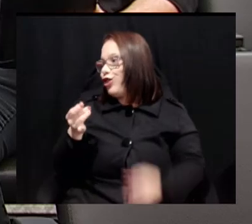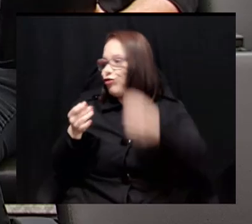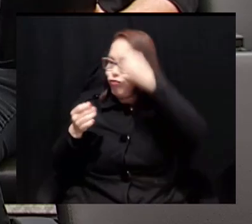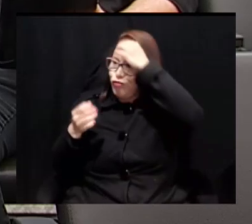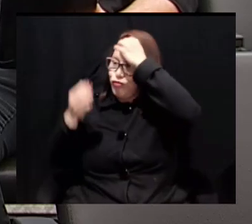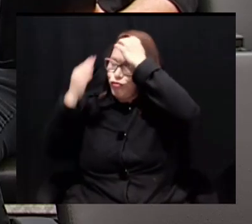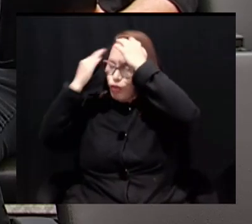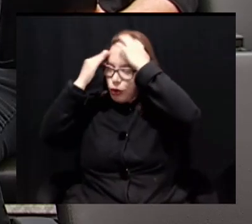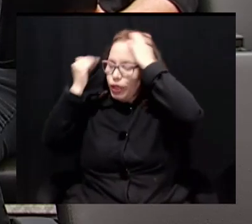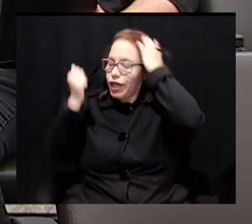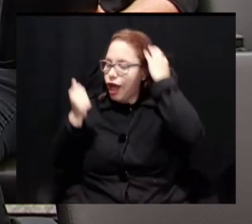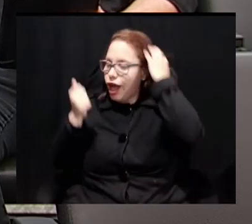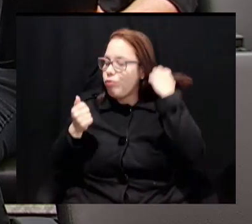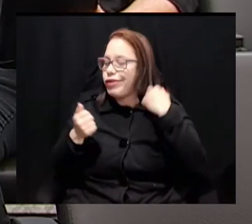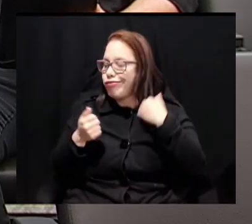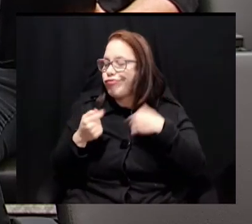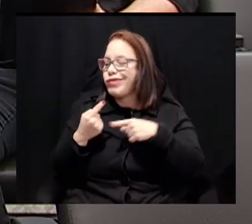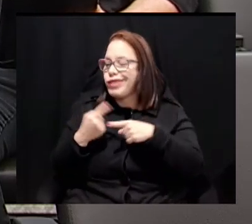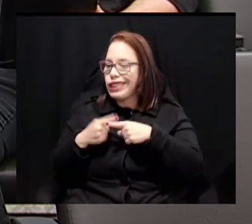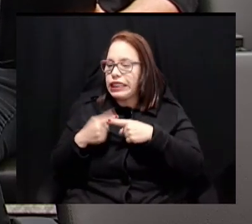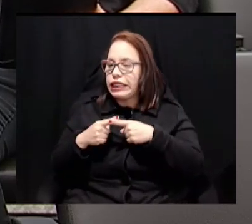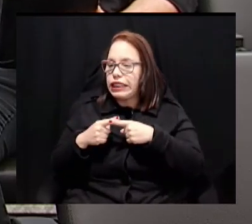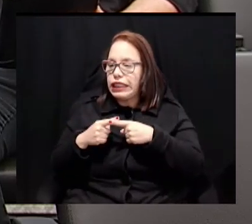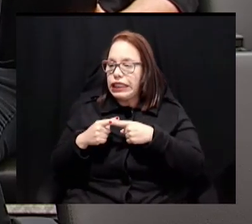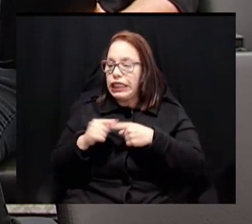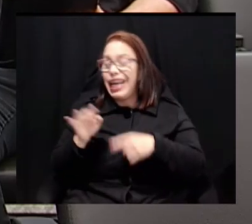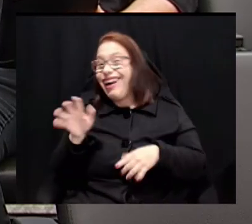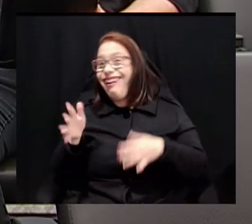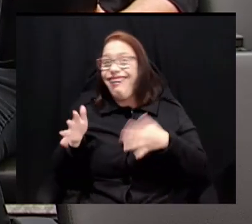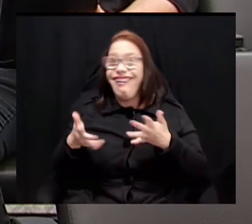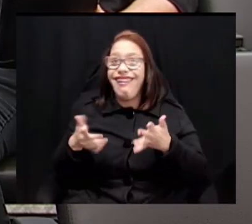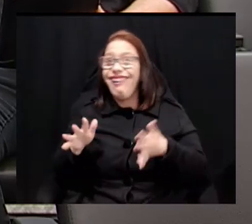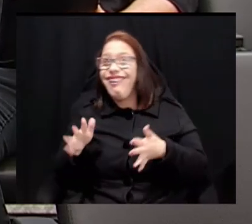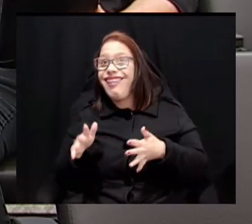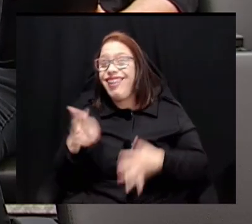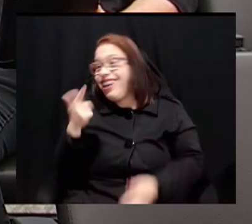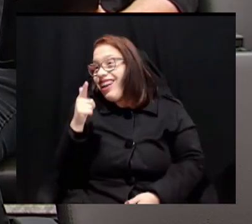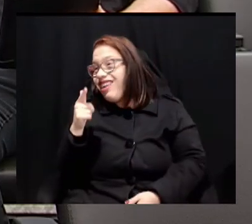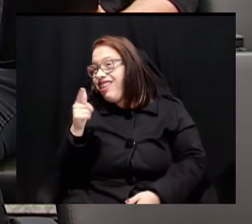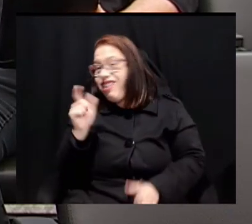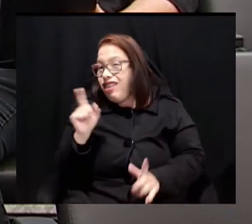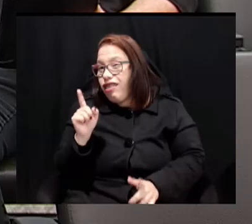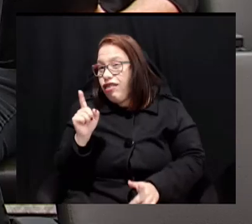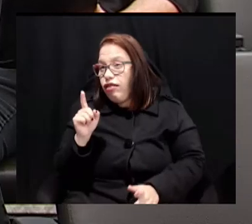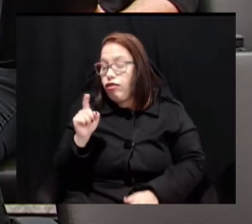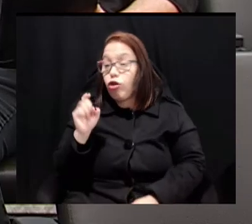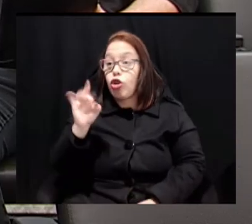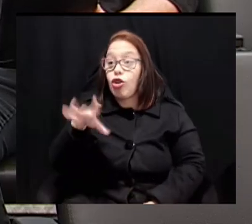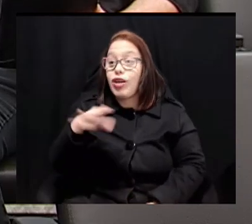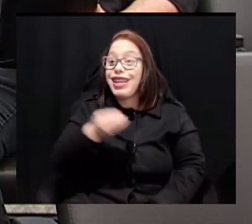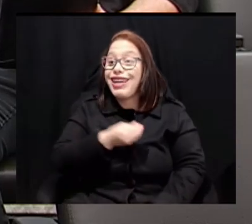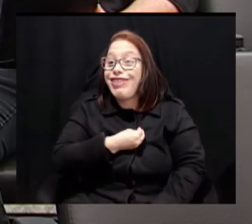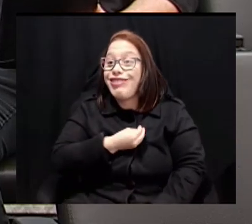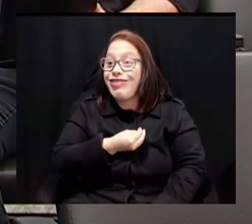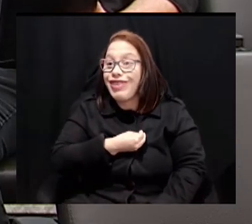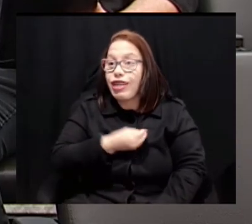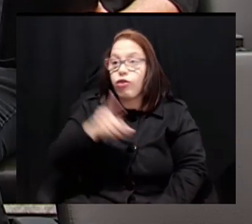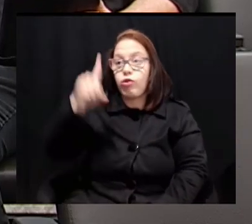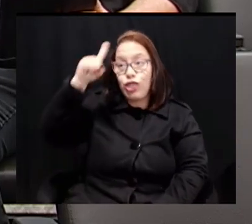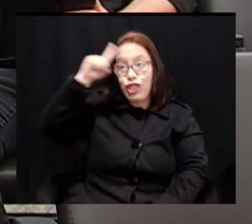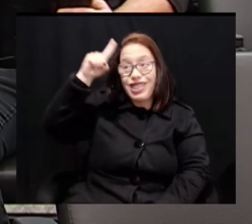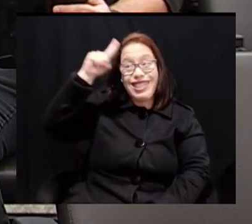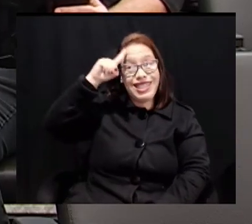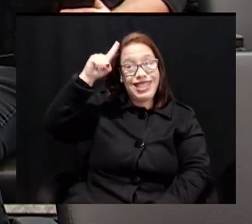né? Porque o pessoal fala assim, não deve ser muita coisa, mas só quem está ali realmente sabe o que é essa vivência, né,